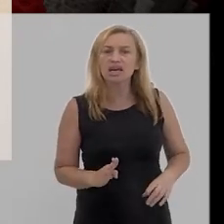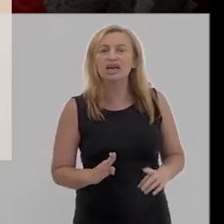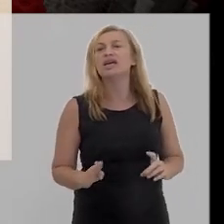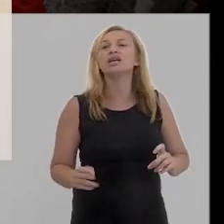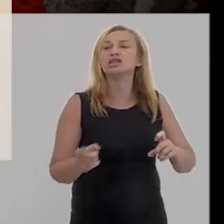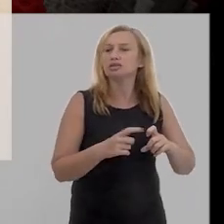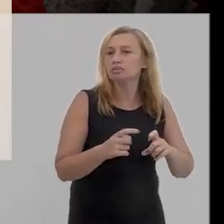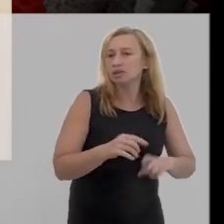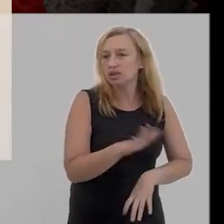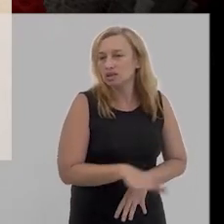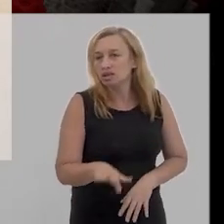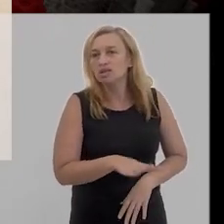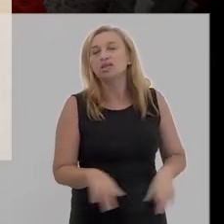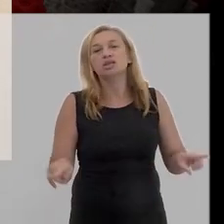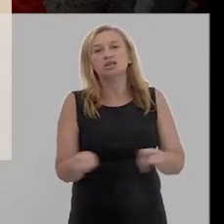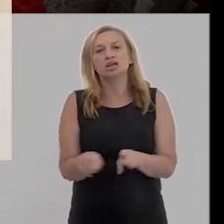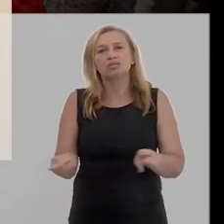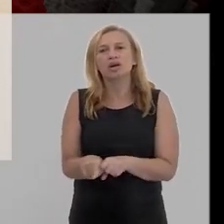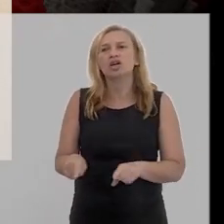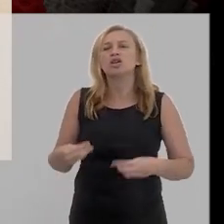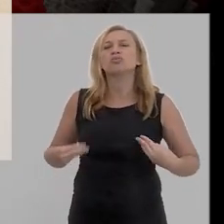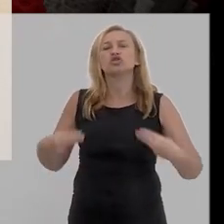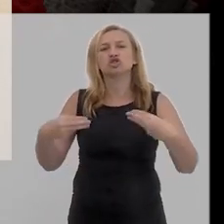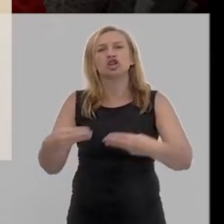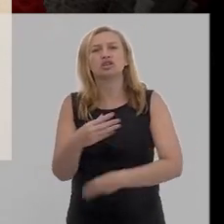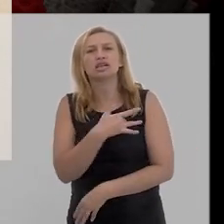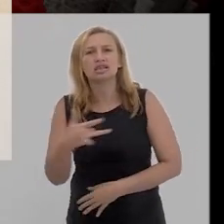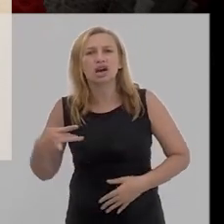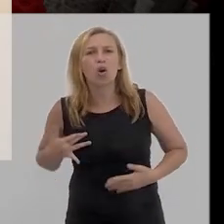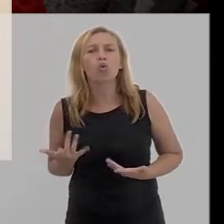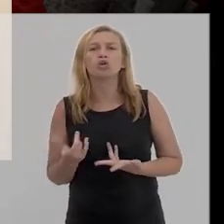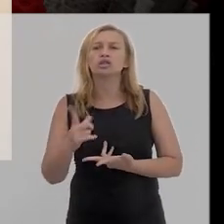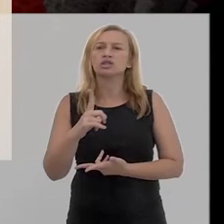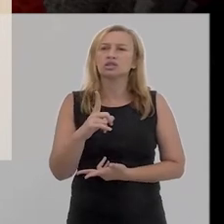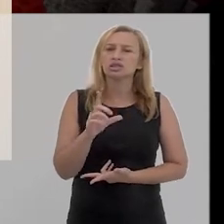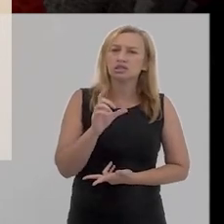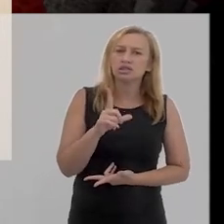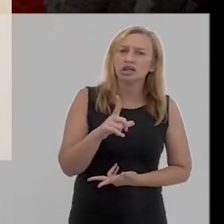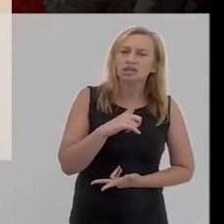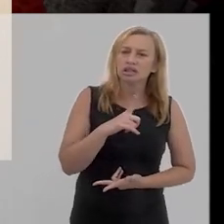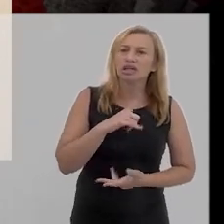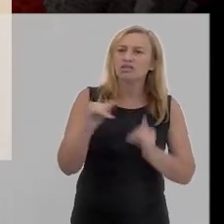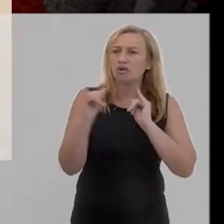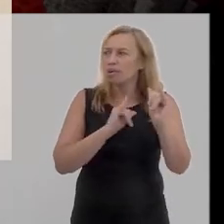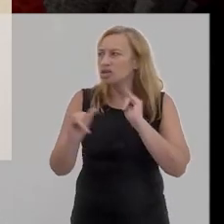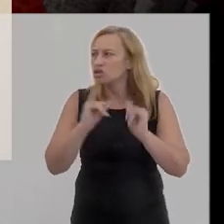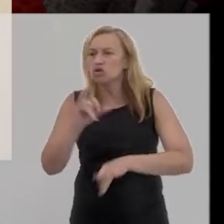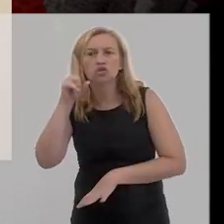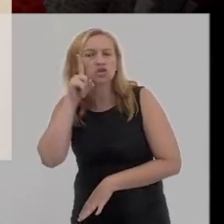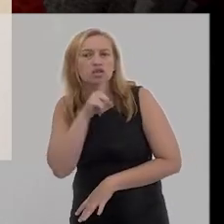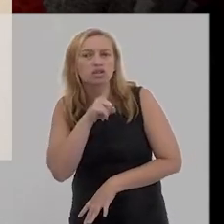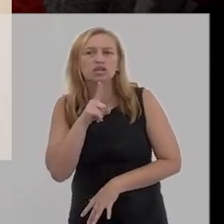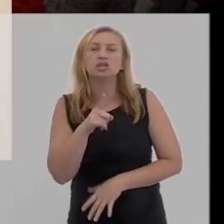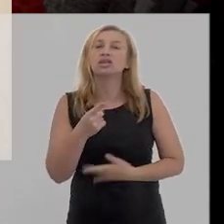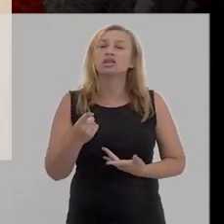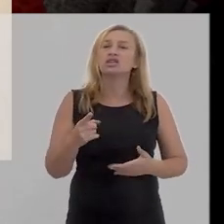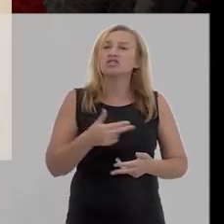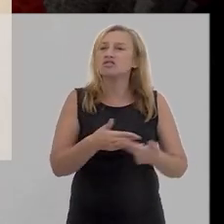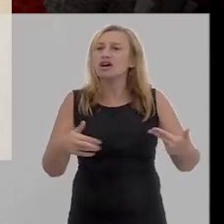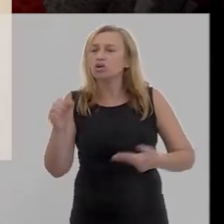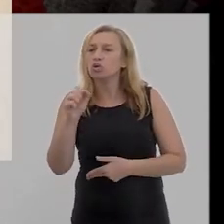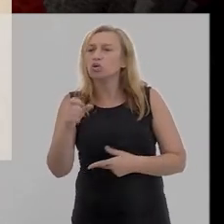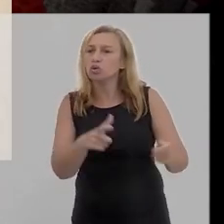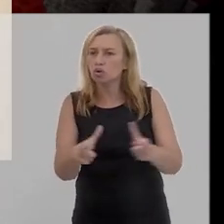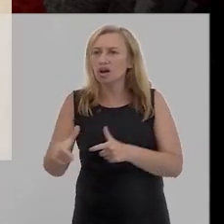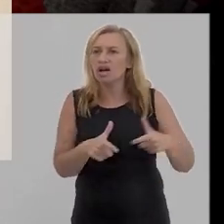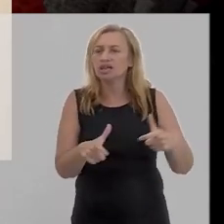da Sociedade Brasileira de Imunizações, do Ministério da Saúde, tem o CDC nos Estados Unidos, tem a Agência Europeia. Eu acho